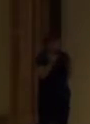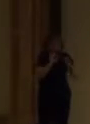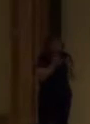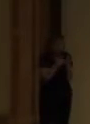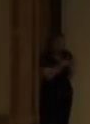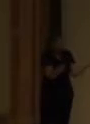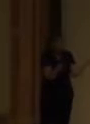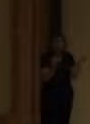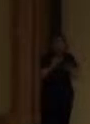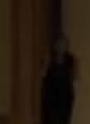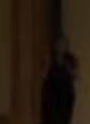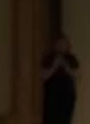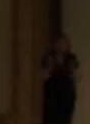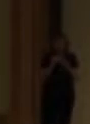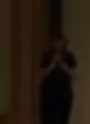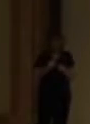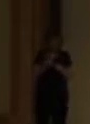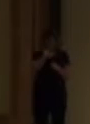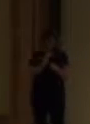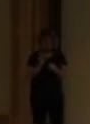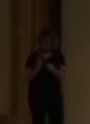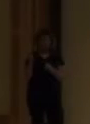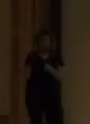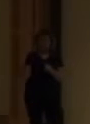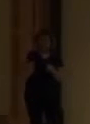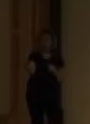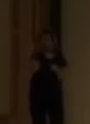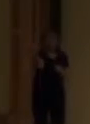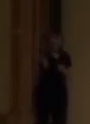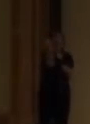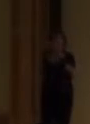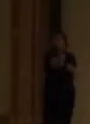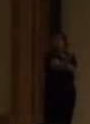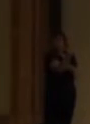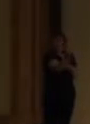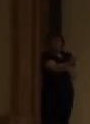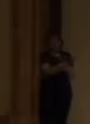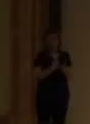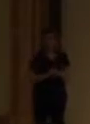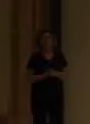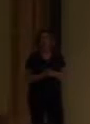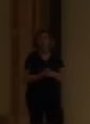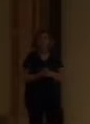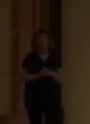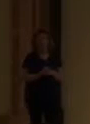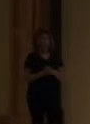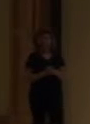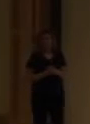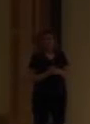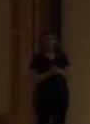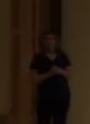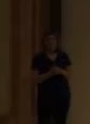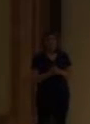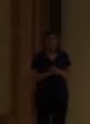eventuais soluções, podemos passar para a frente, e aquelas eventuais soluções que muitas vezes aparecem a propósito deste